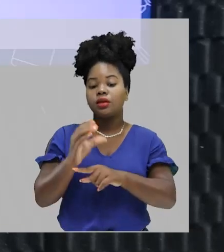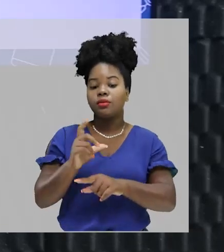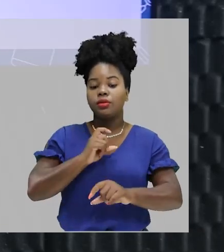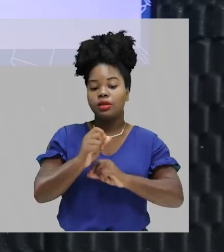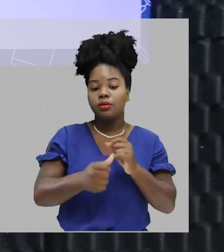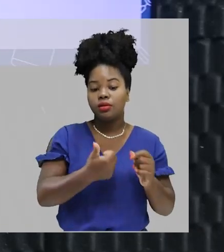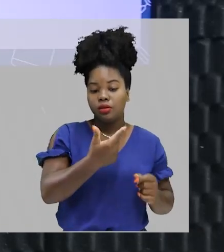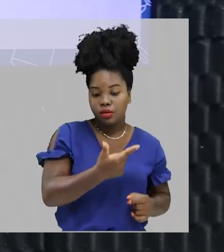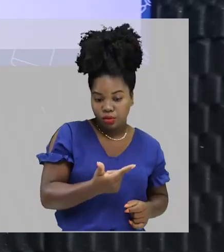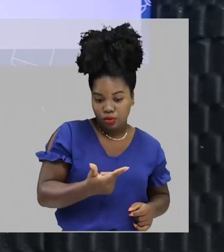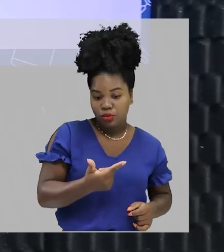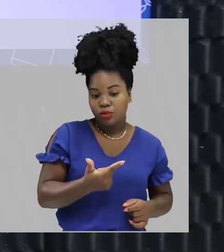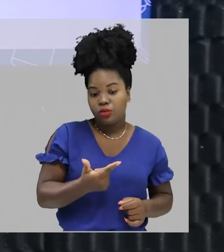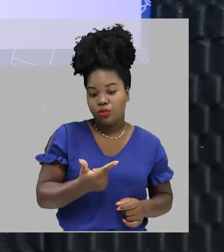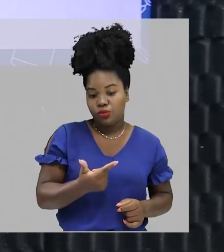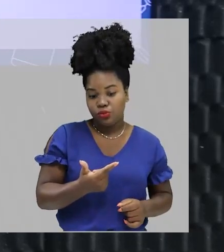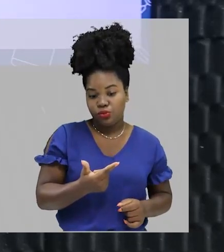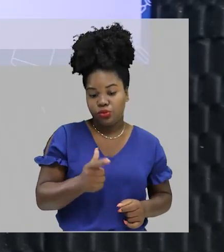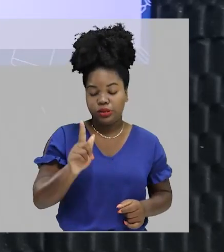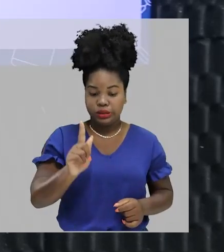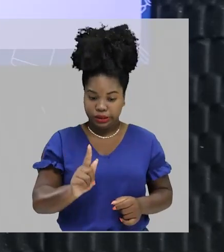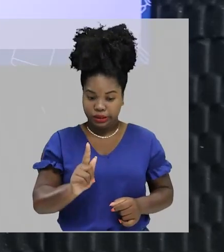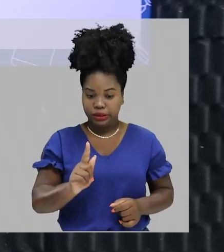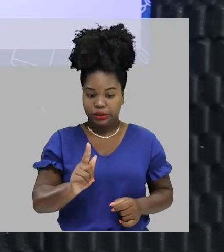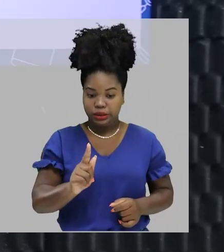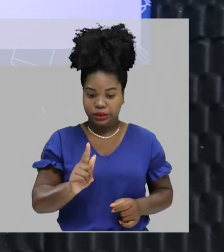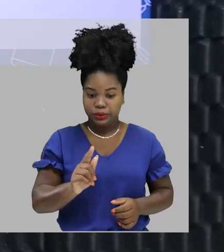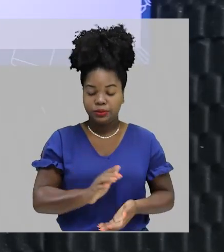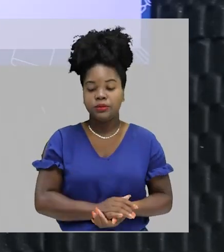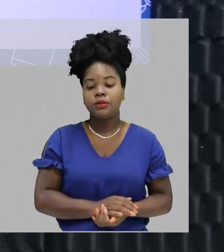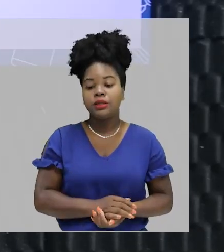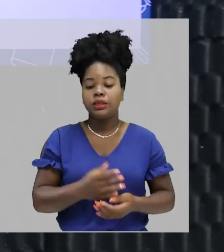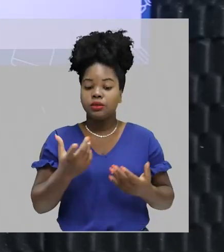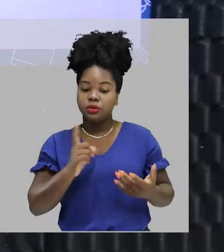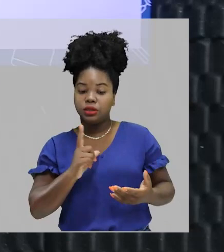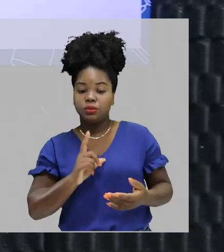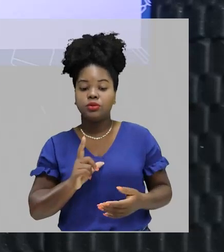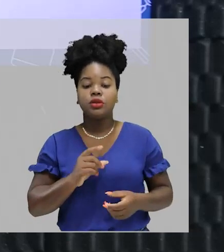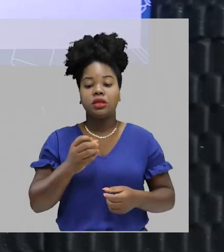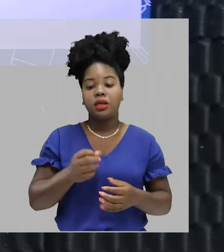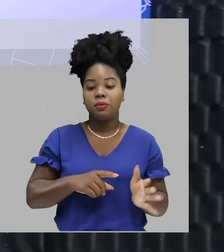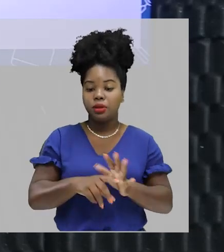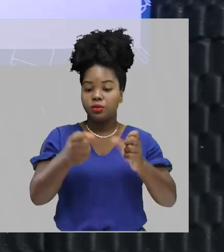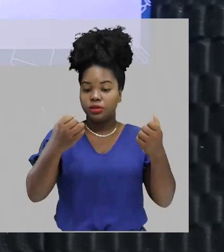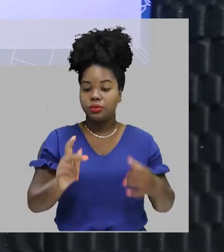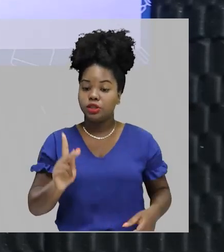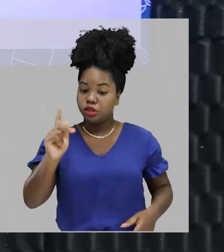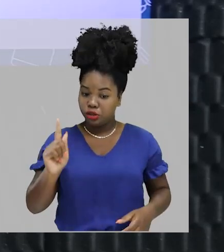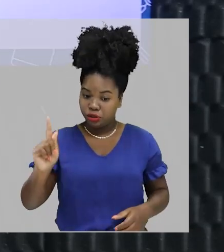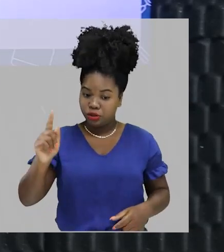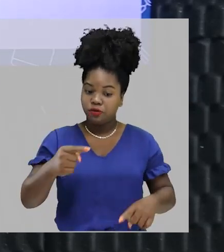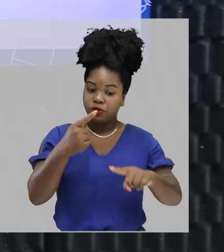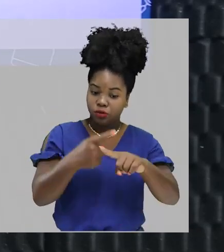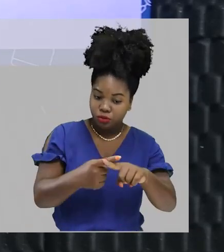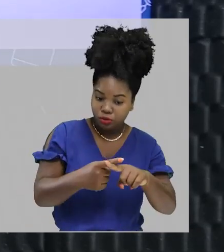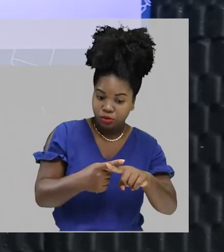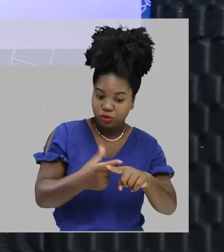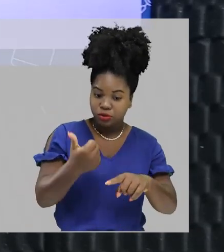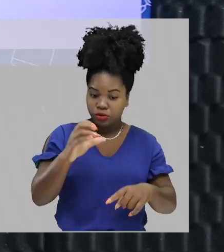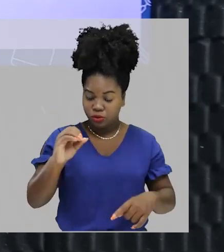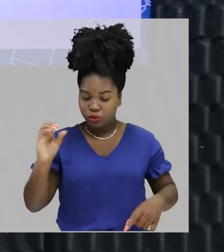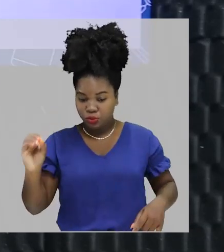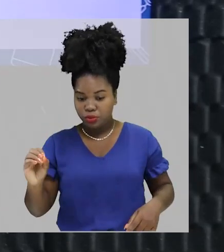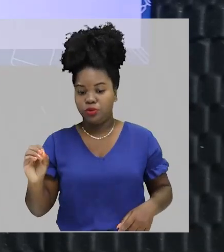vale 12 gramas por mol. Como a questão fala de quilo, eu vou multiplicar esse valor por